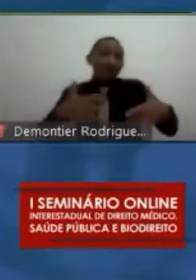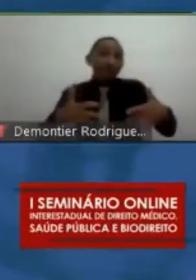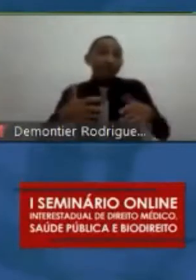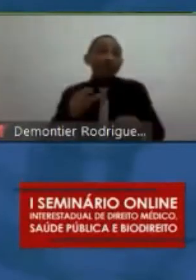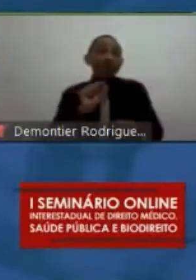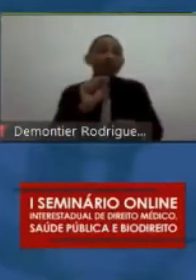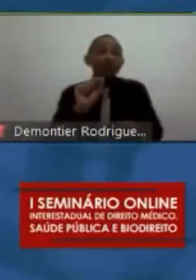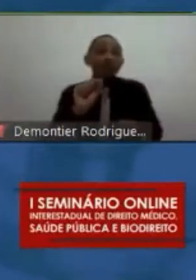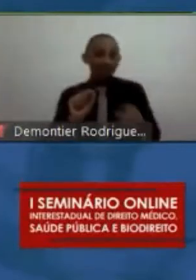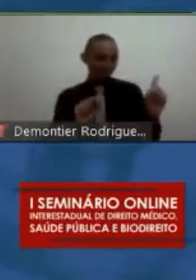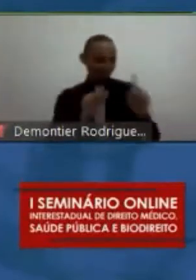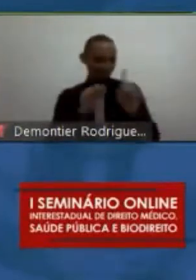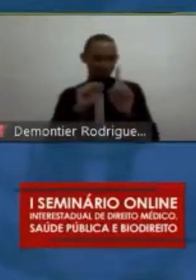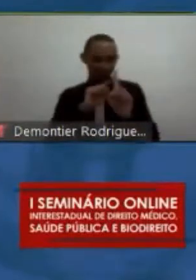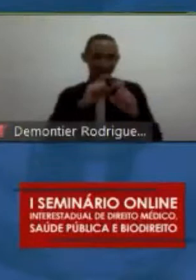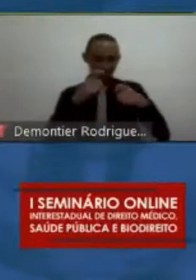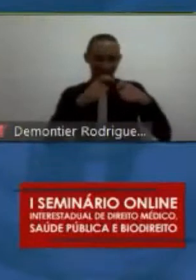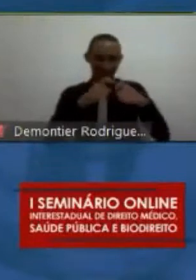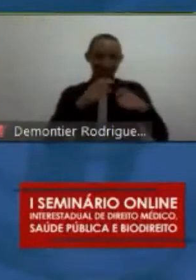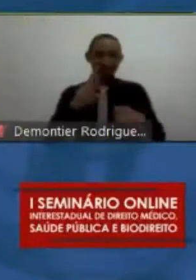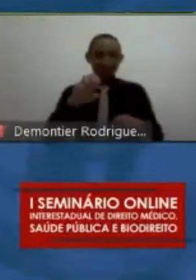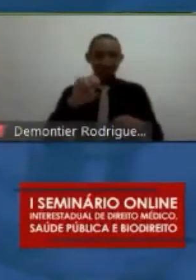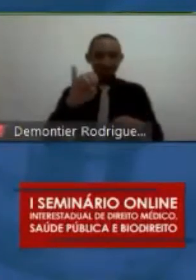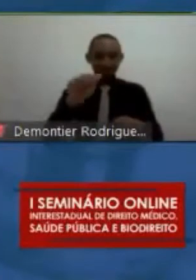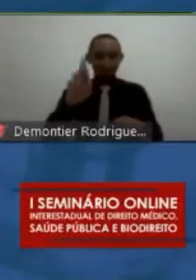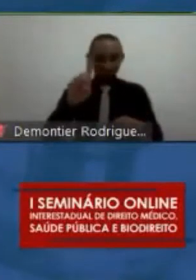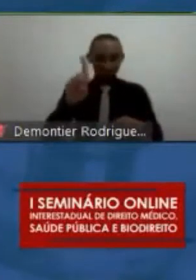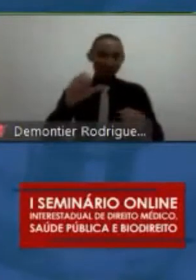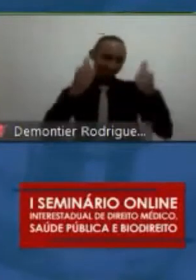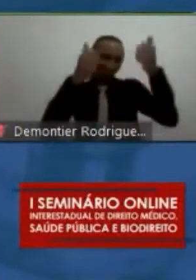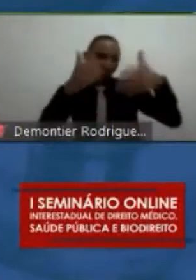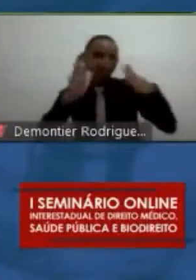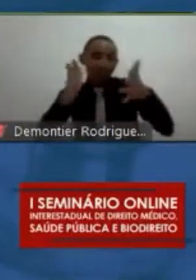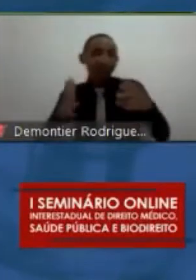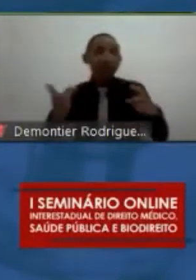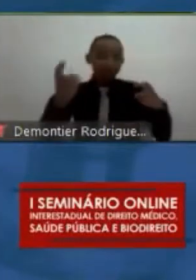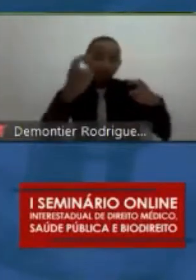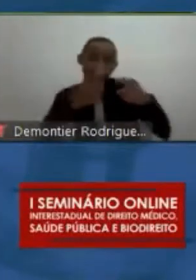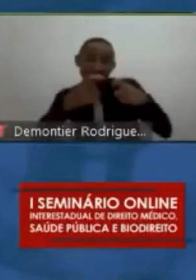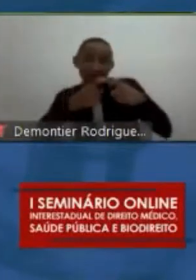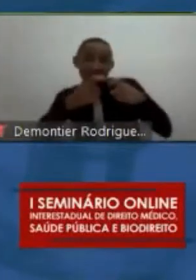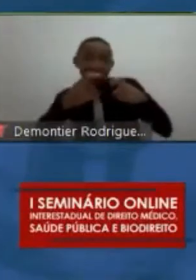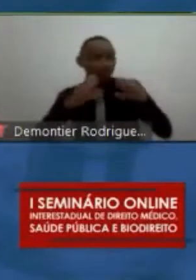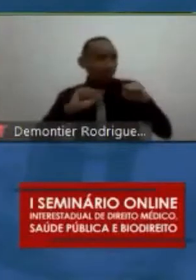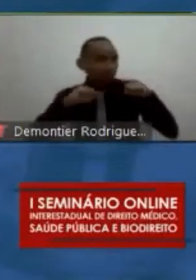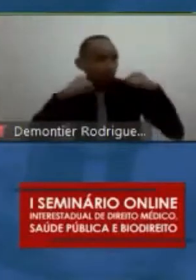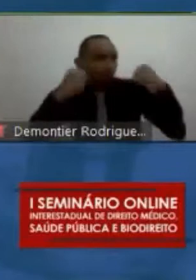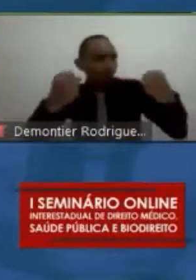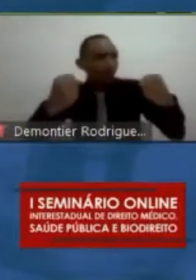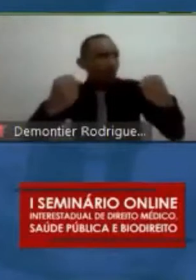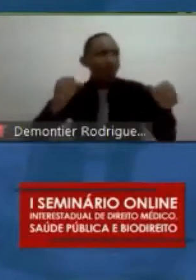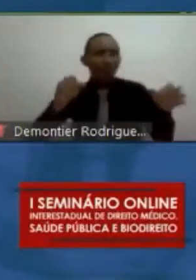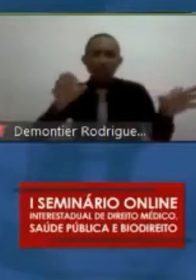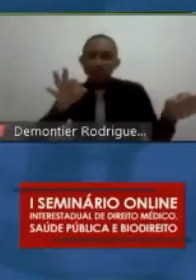o próprio Dr. Ricardo mencionou como os demais anteriores. Se os médicos, os profissionais de saúde buscam